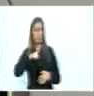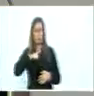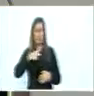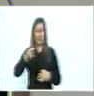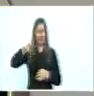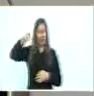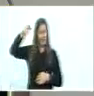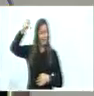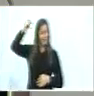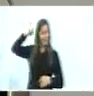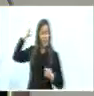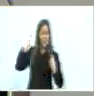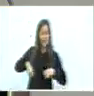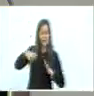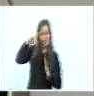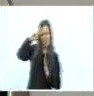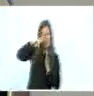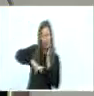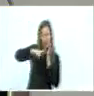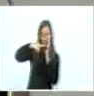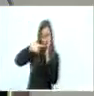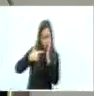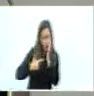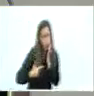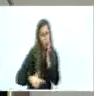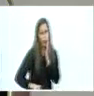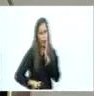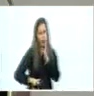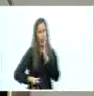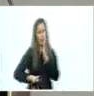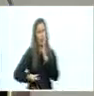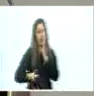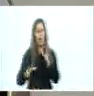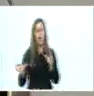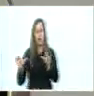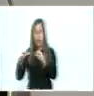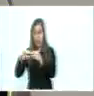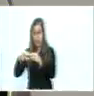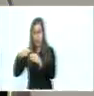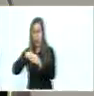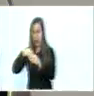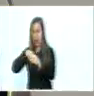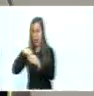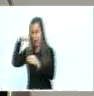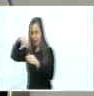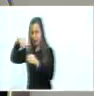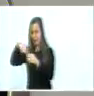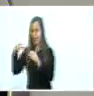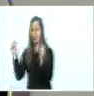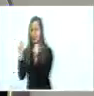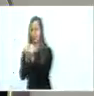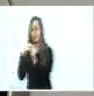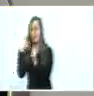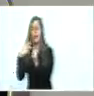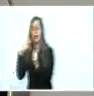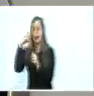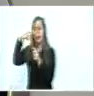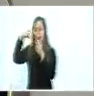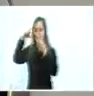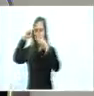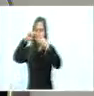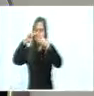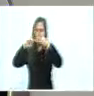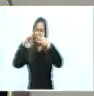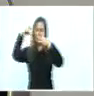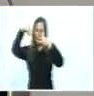ser revisto. Essa comissão, eu faço parte, juntamente com o vereador Marcos Nunes e o vereador Lidson